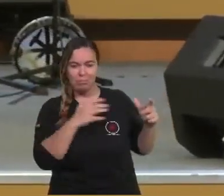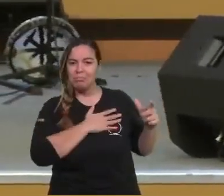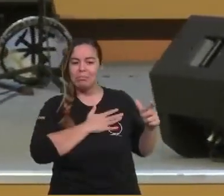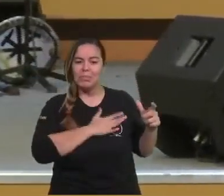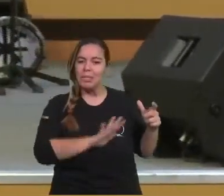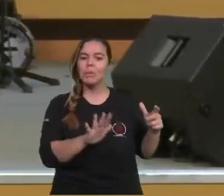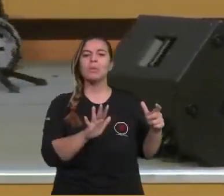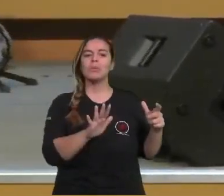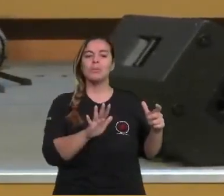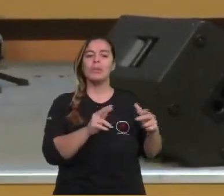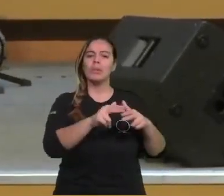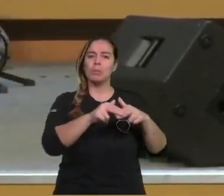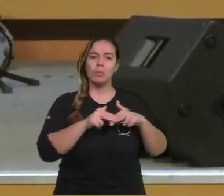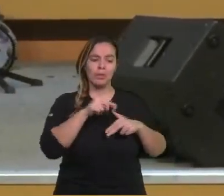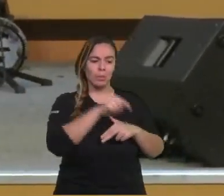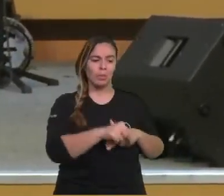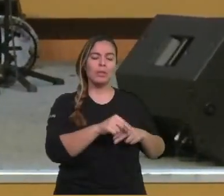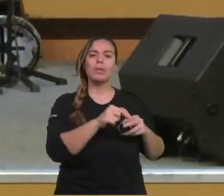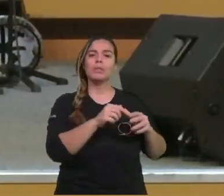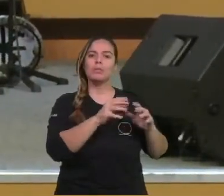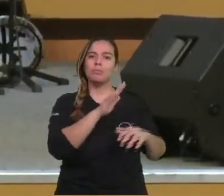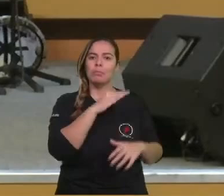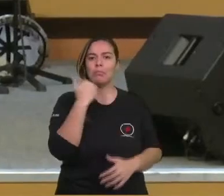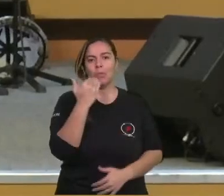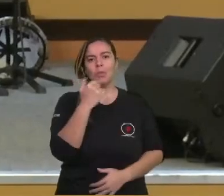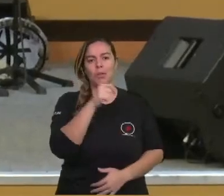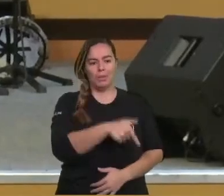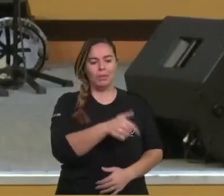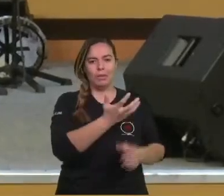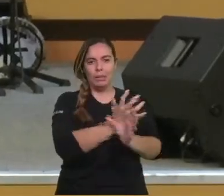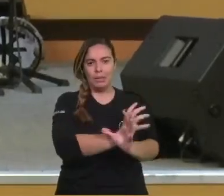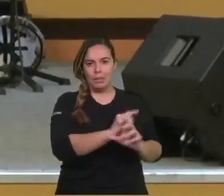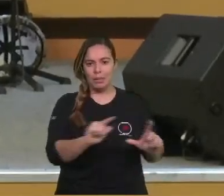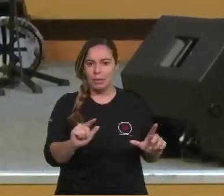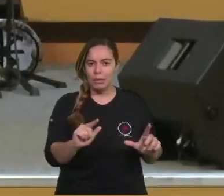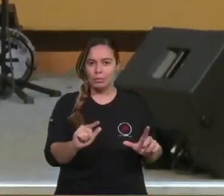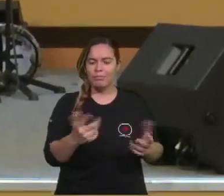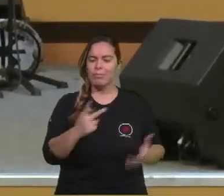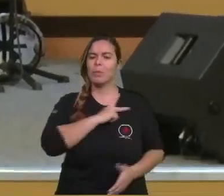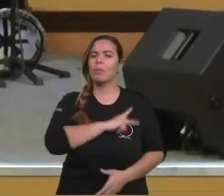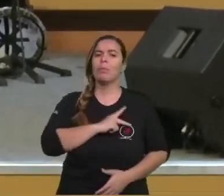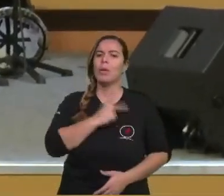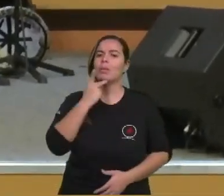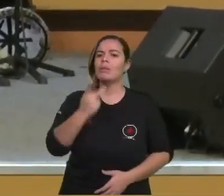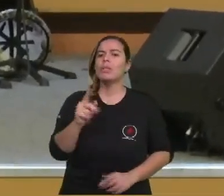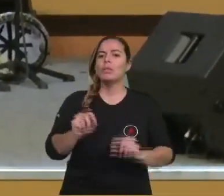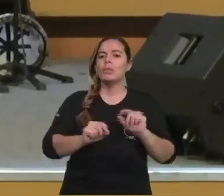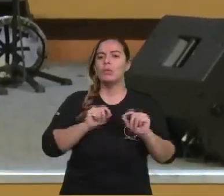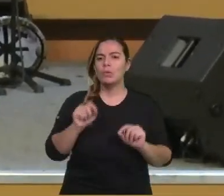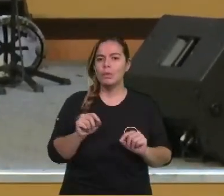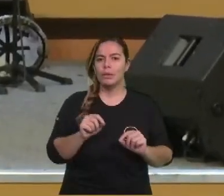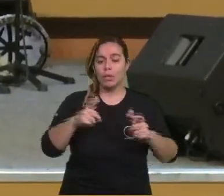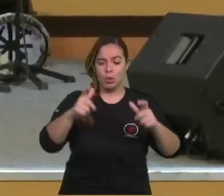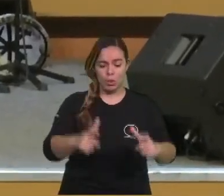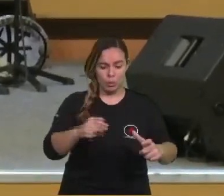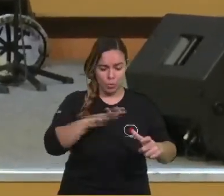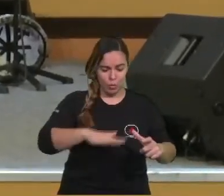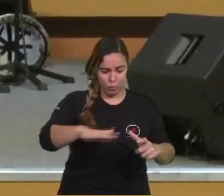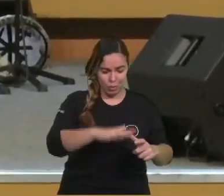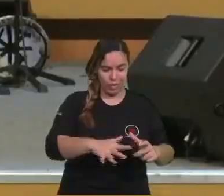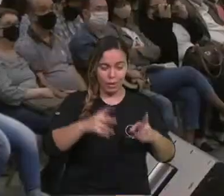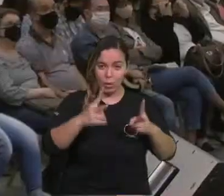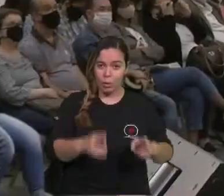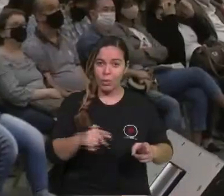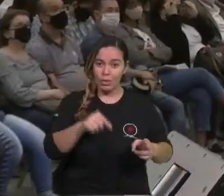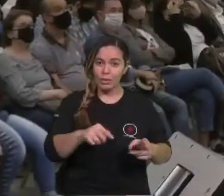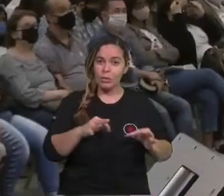por isso eles pereceram no deserto. Me parece que Paulo está dizendo que no mesmo ambiente